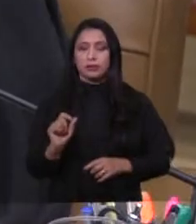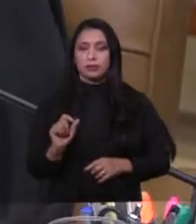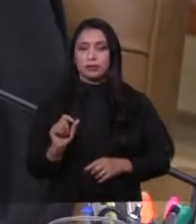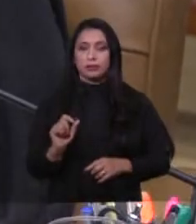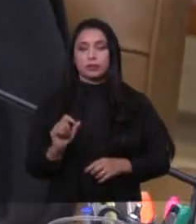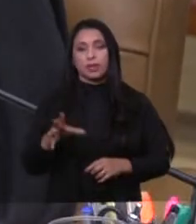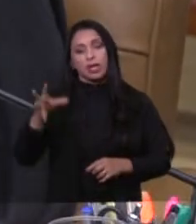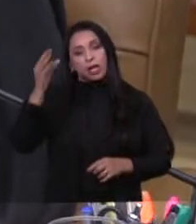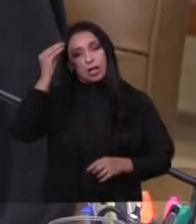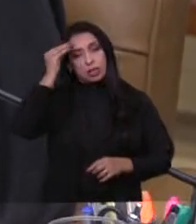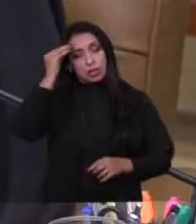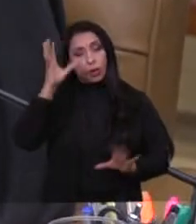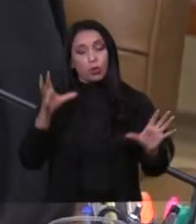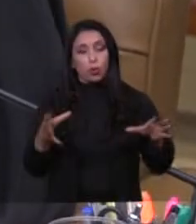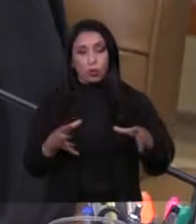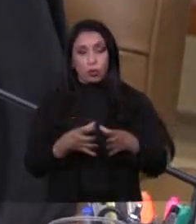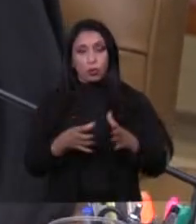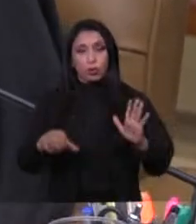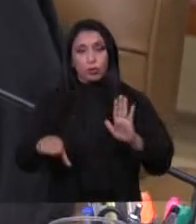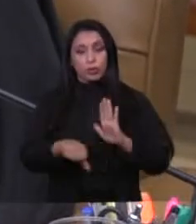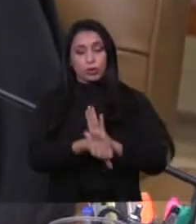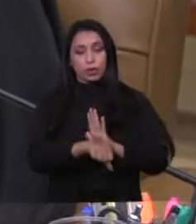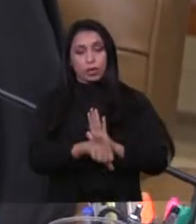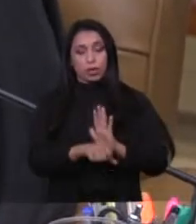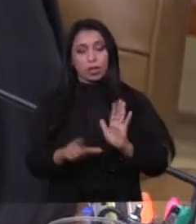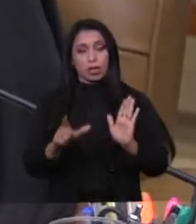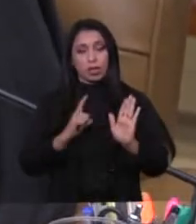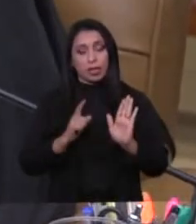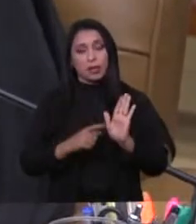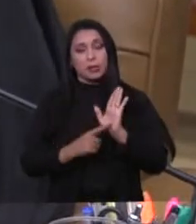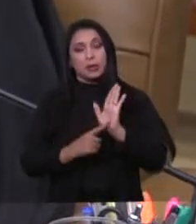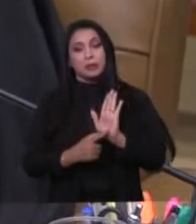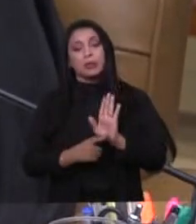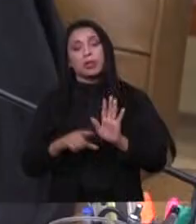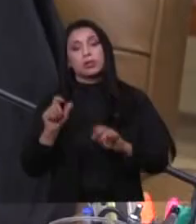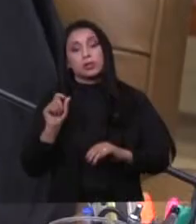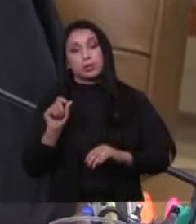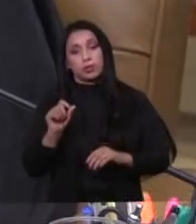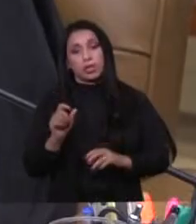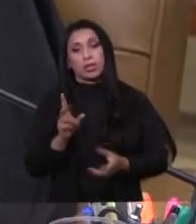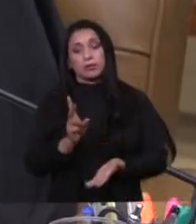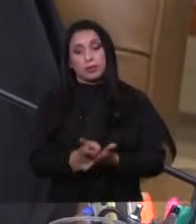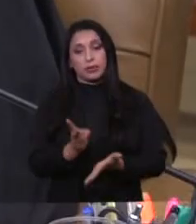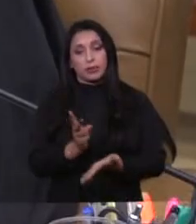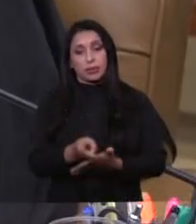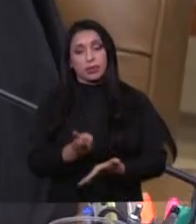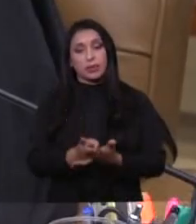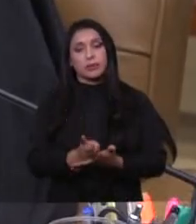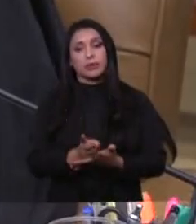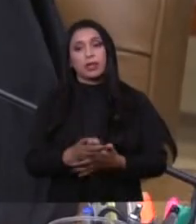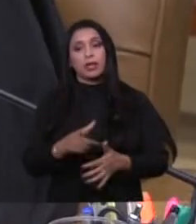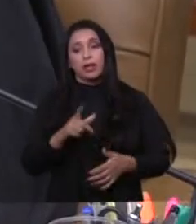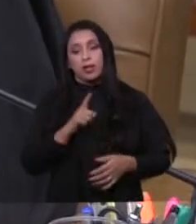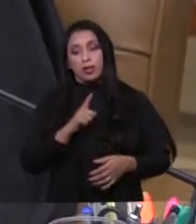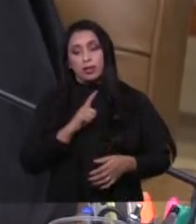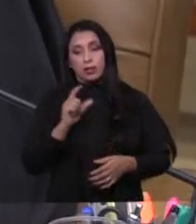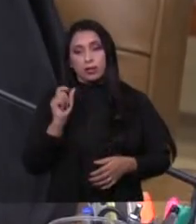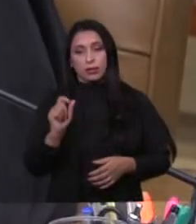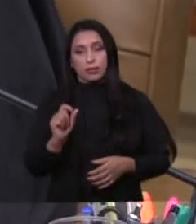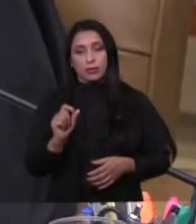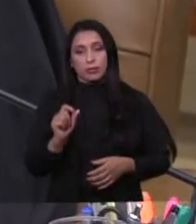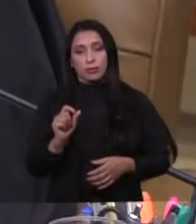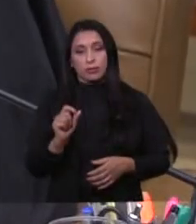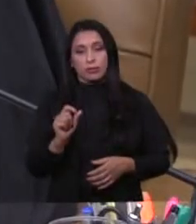a associação criminosa, ela demanda estabilidade ou permanência. Ensina mencionado autor